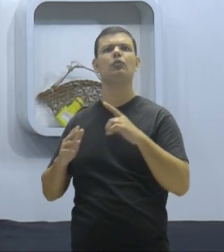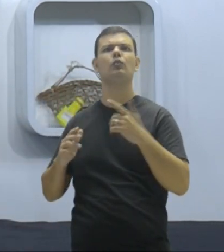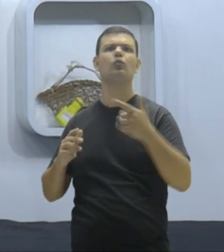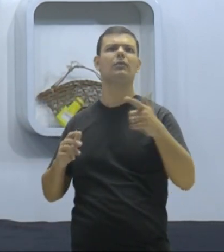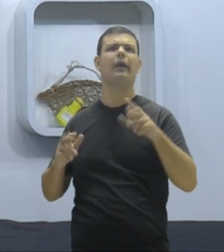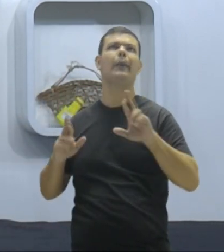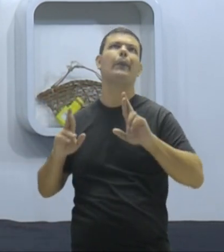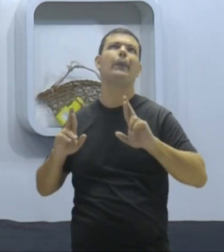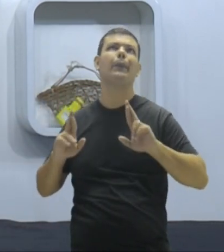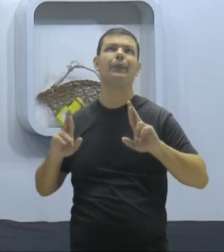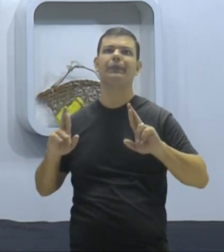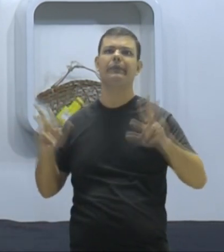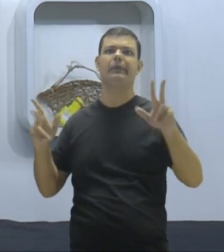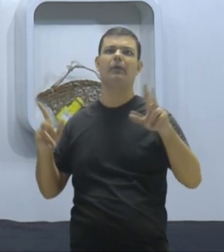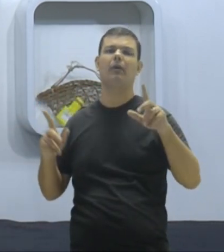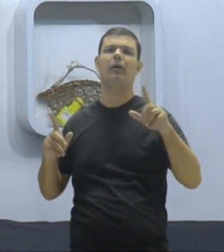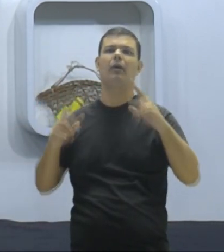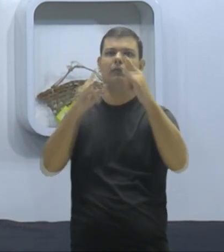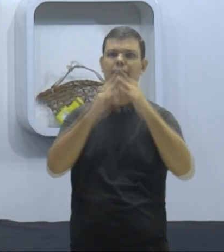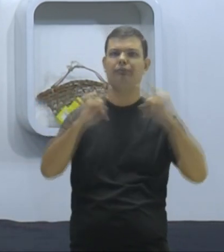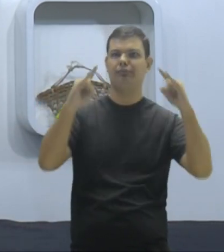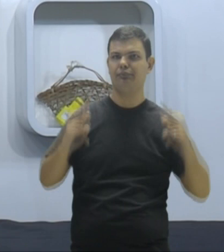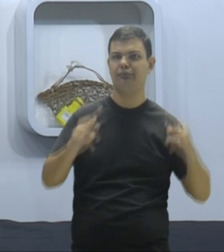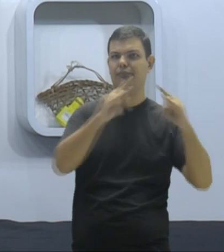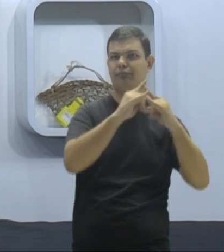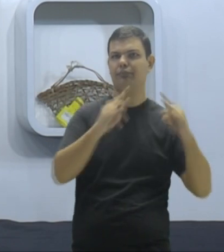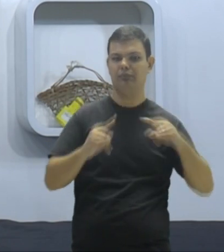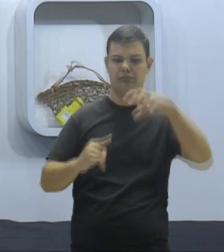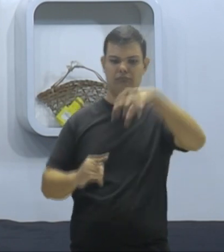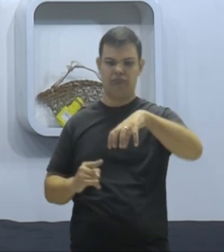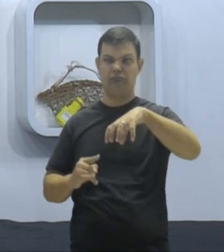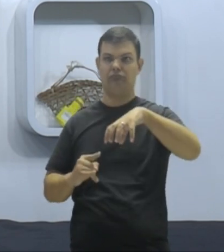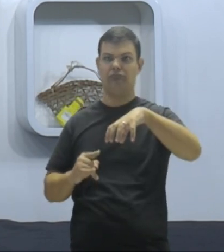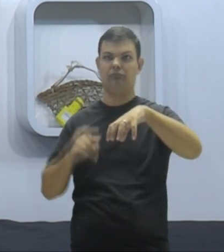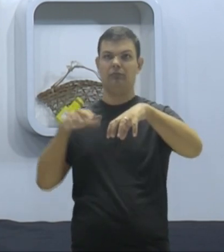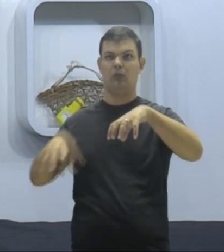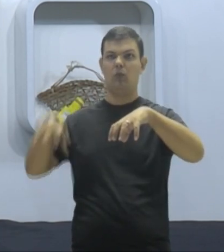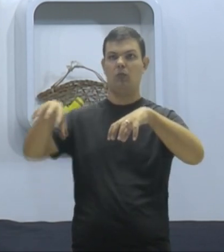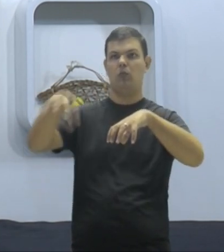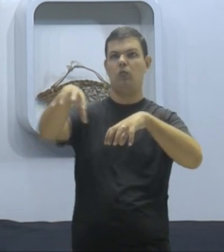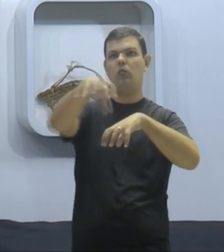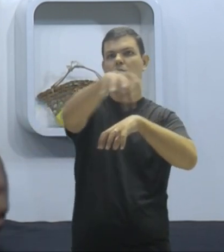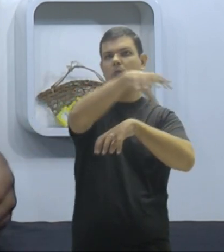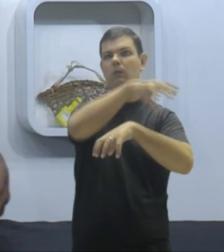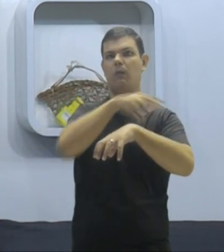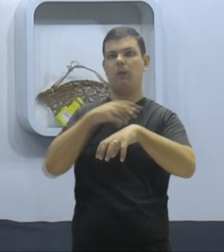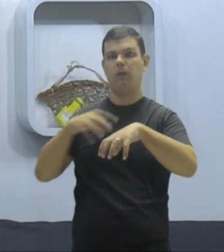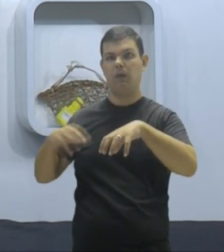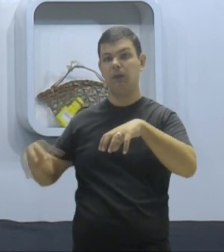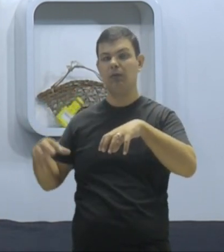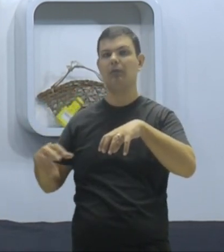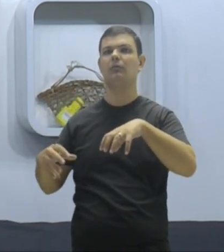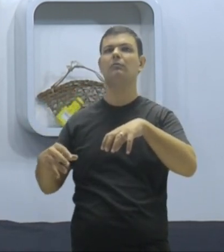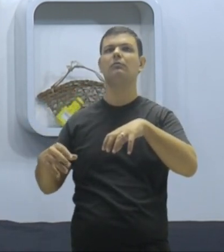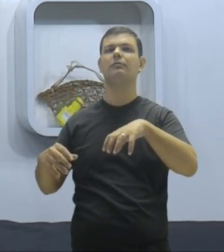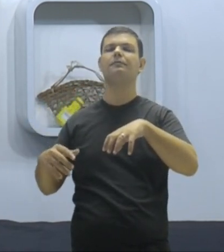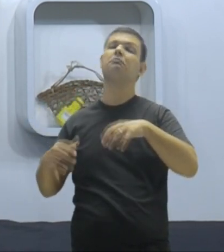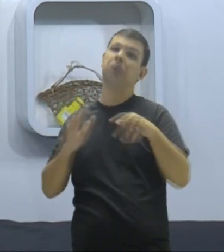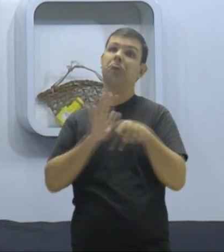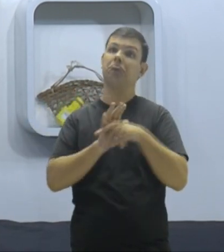tribo. Em uma tribo nós temos uma casa central, né? E próximo dessa casa central nós temos as outras